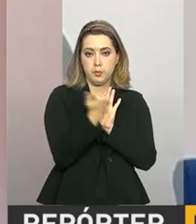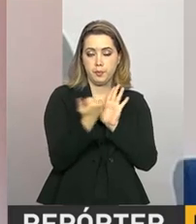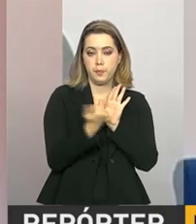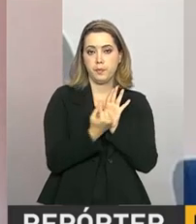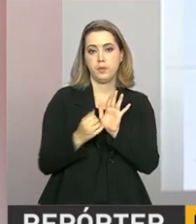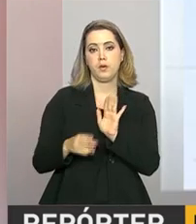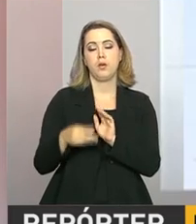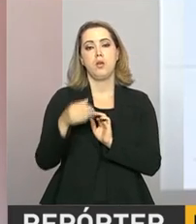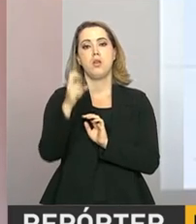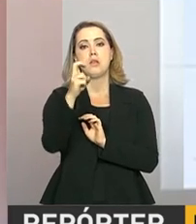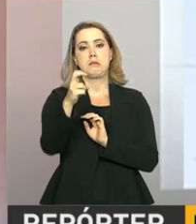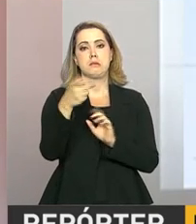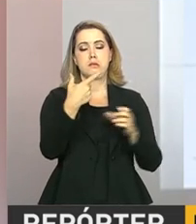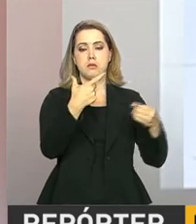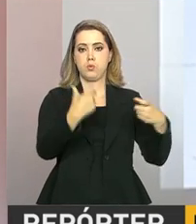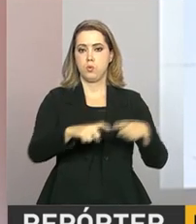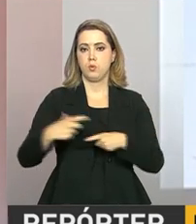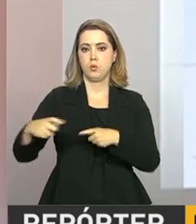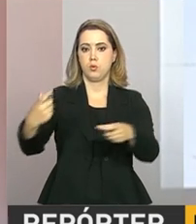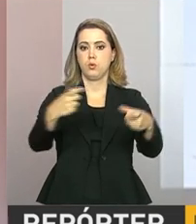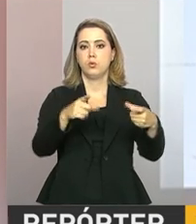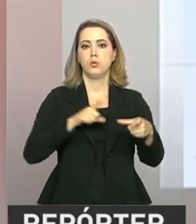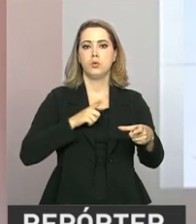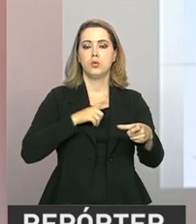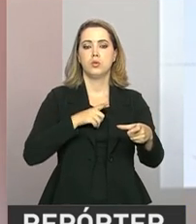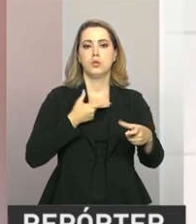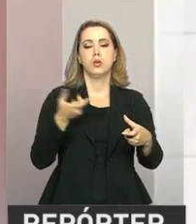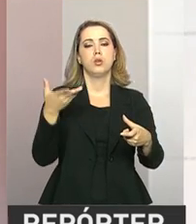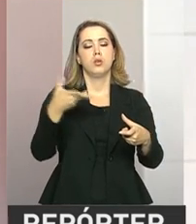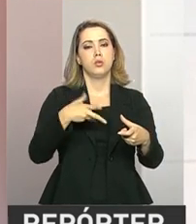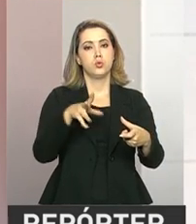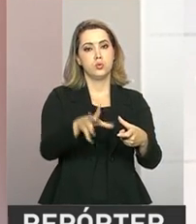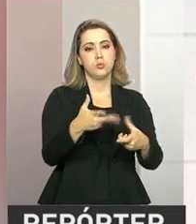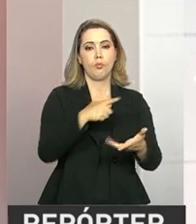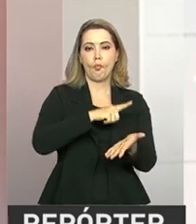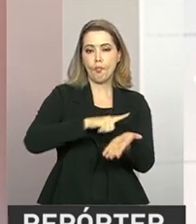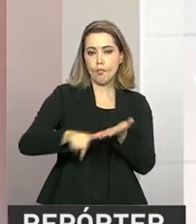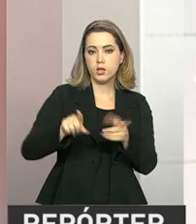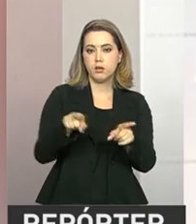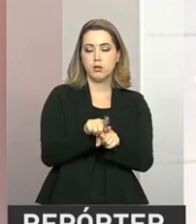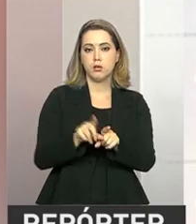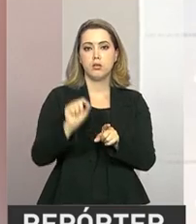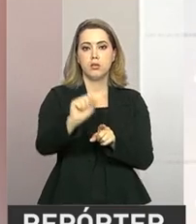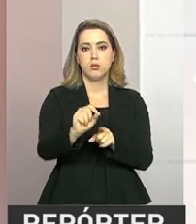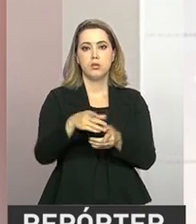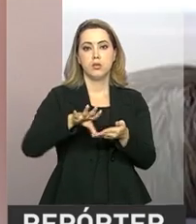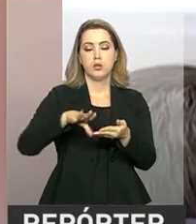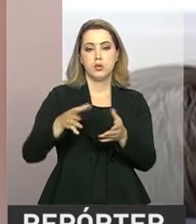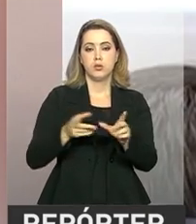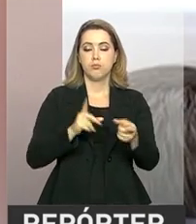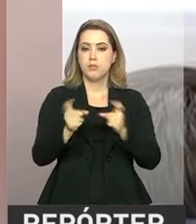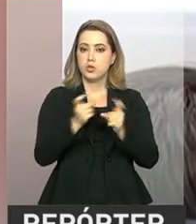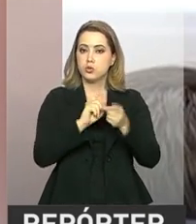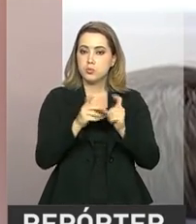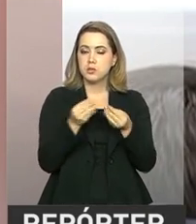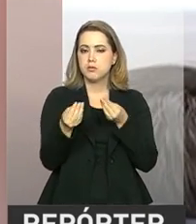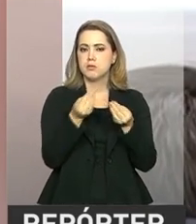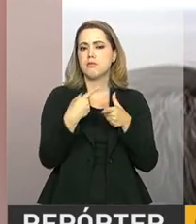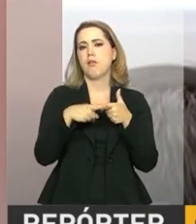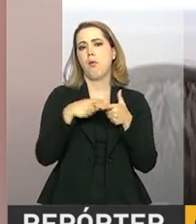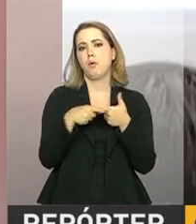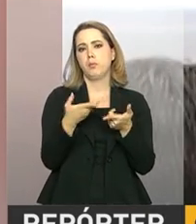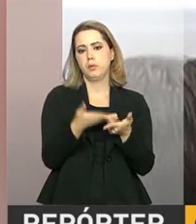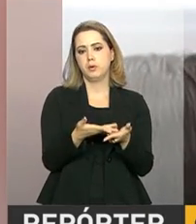em pelo menos 5 áreas, como dragagem, contenção de sedimentos e gestão de rejeitos. Está um esforço